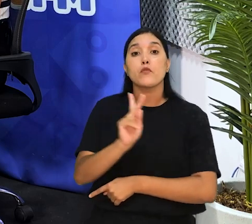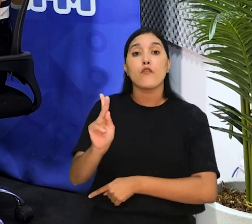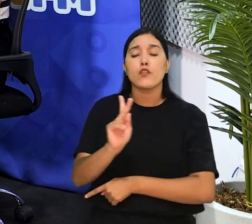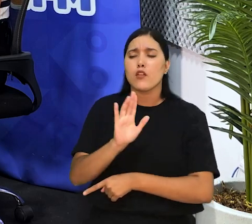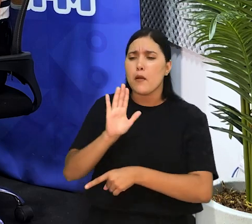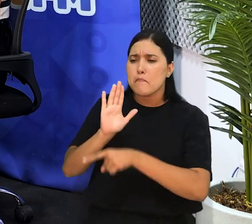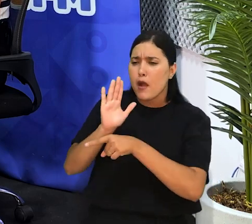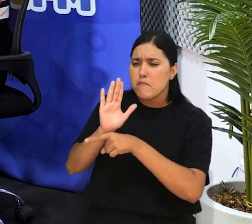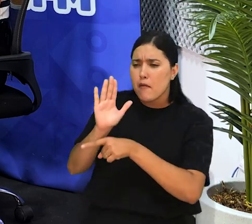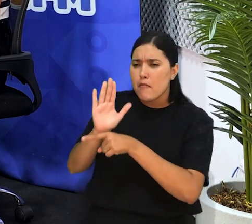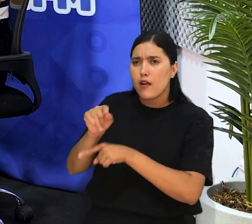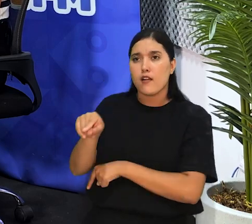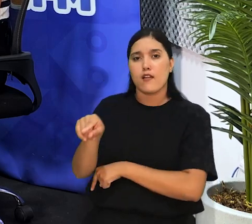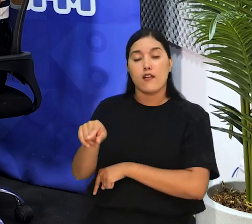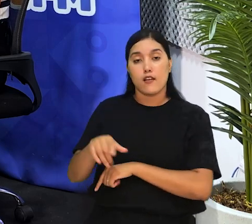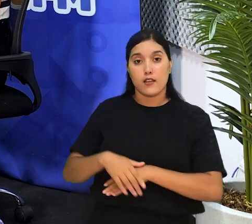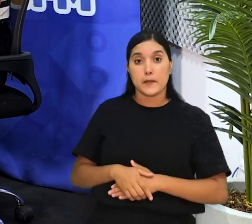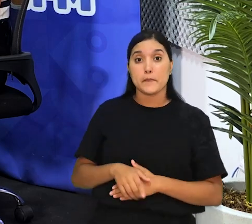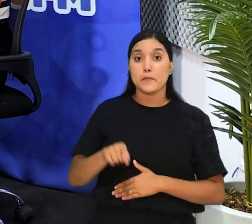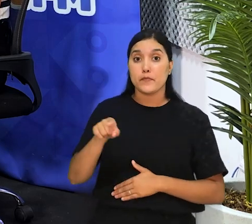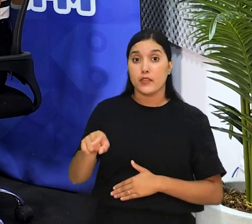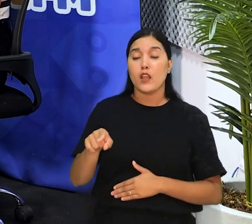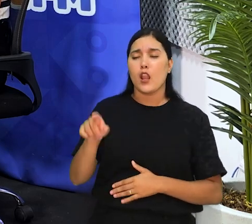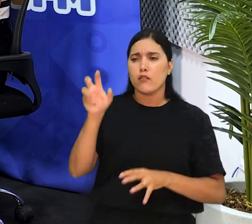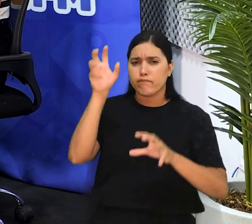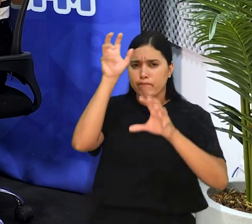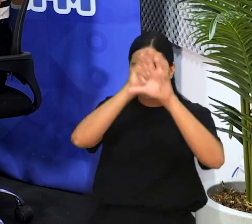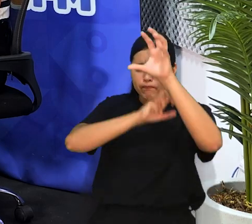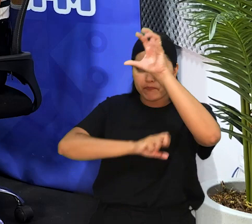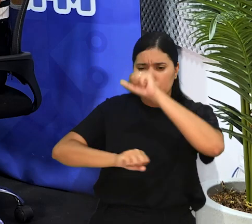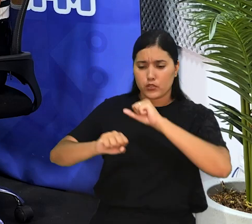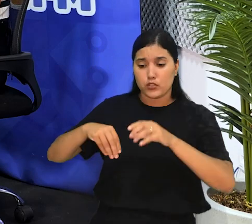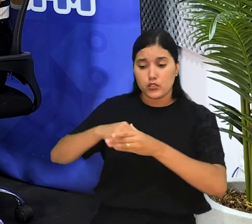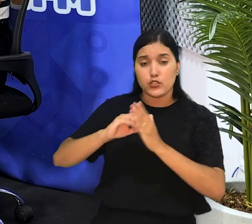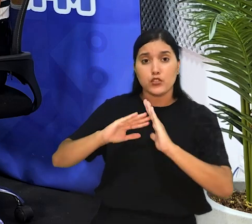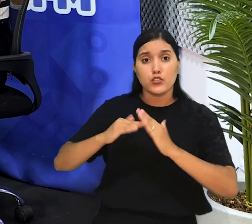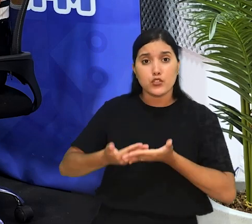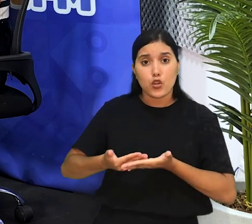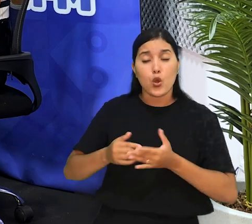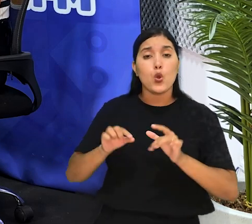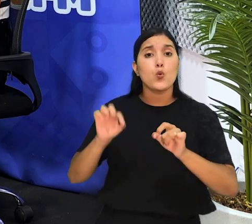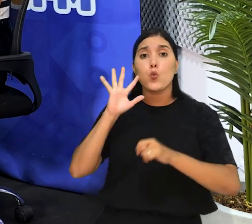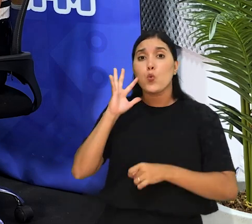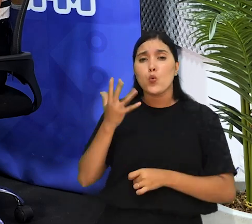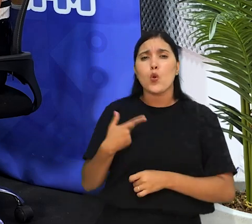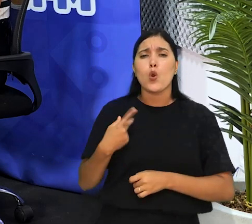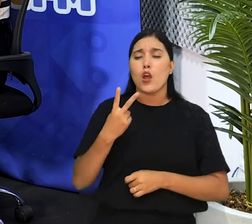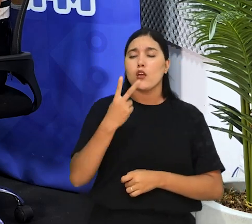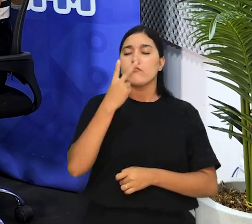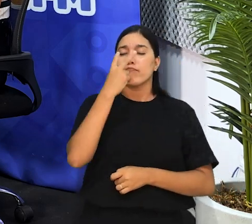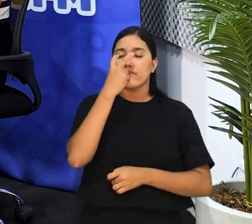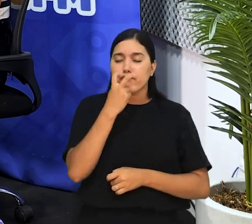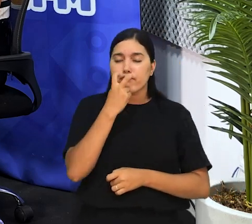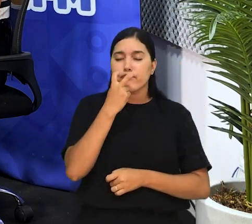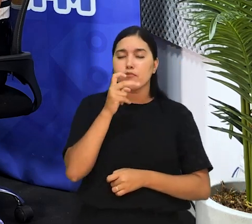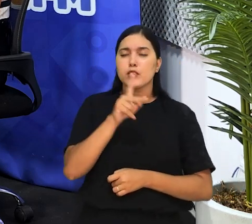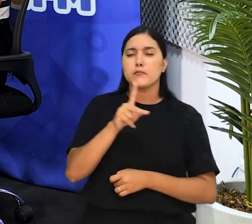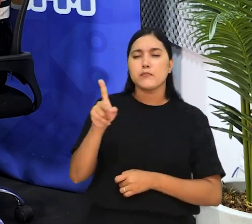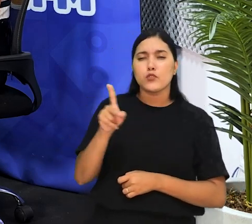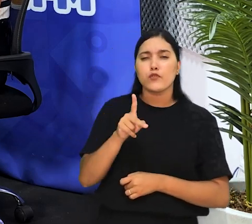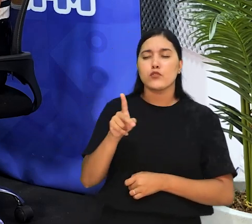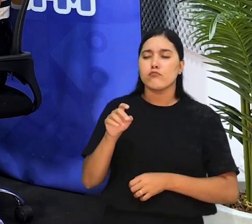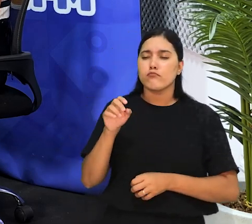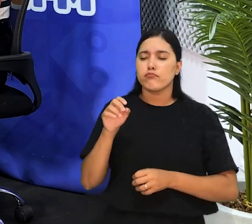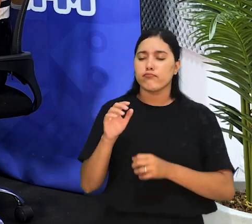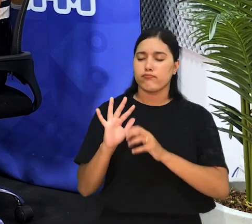que o professor vai ajudando ela. Né? Ela é alfabetizada na escola, e aí ela está com os olhinhos fechados, e